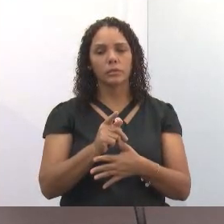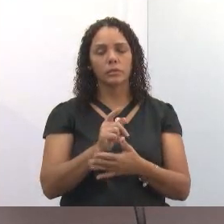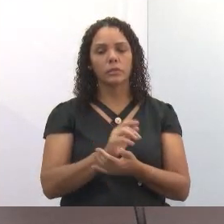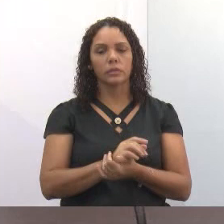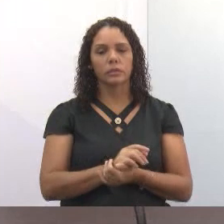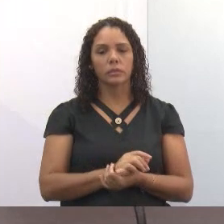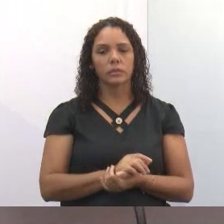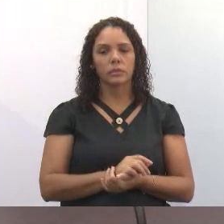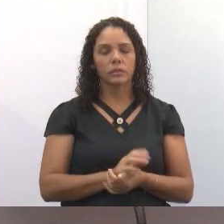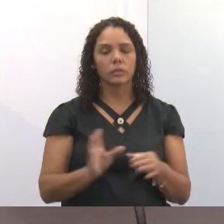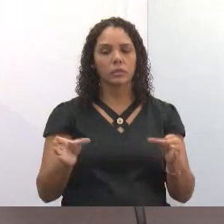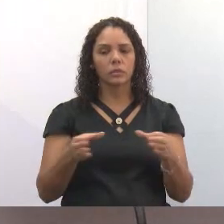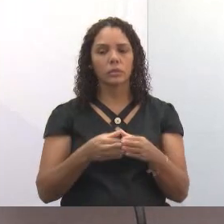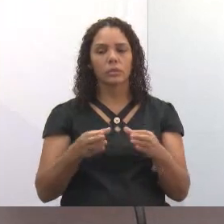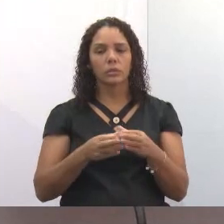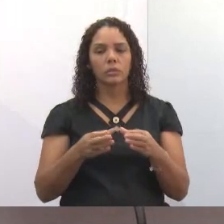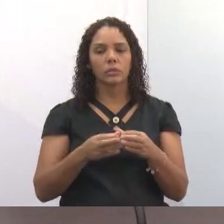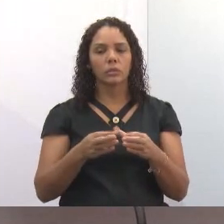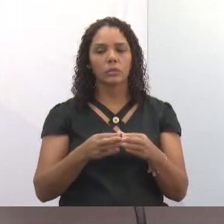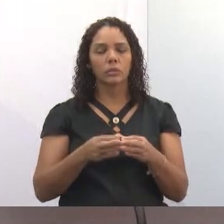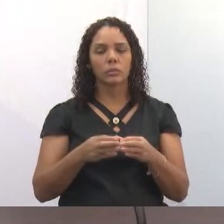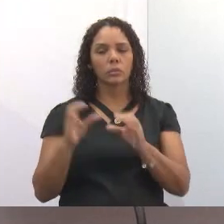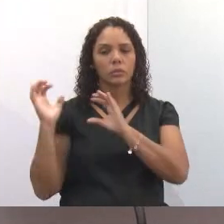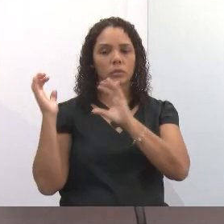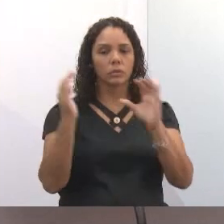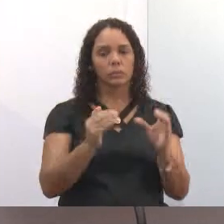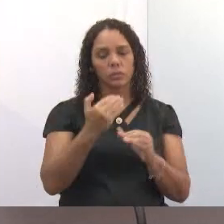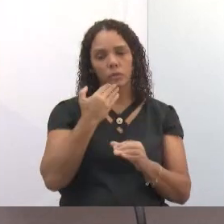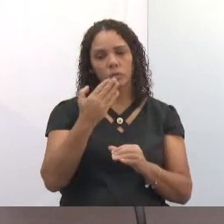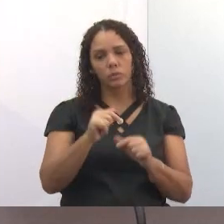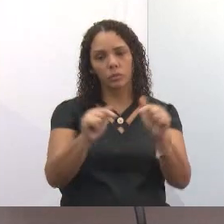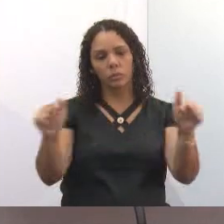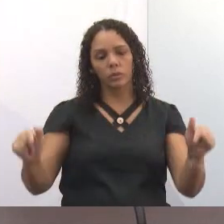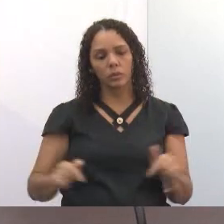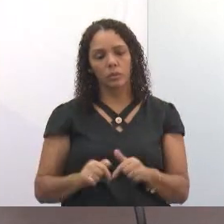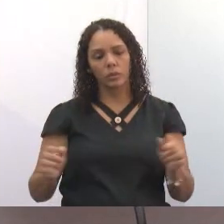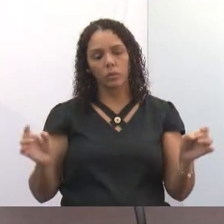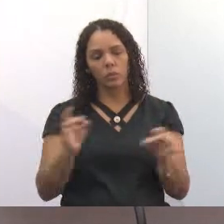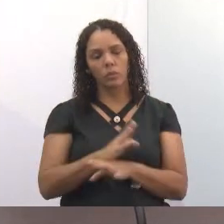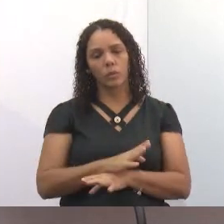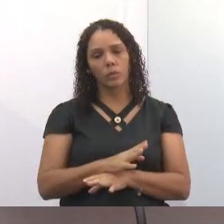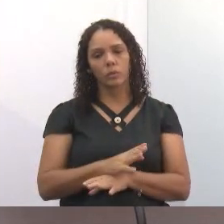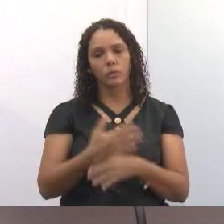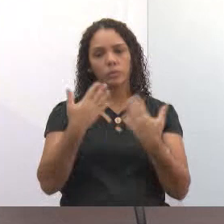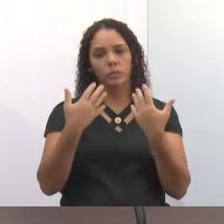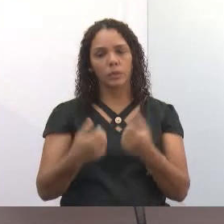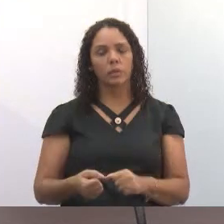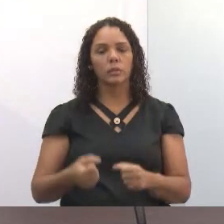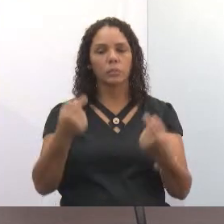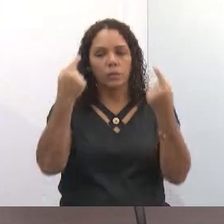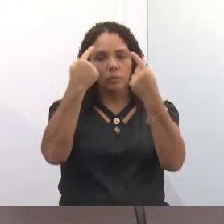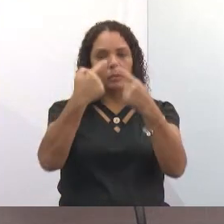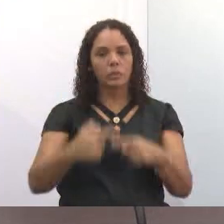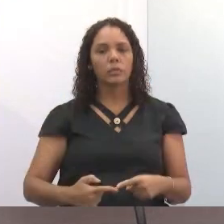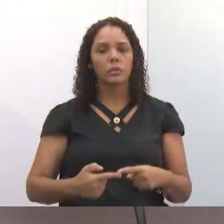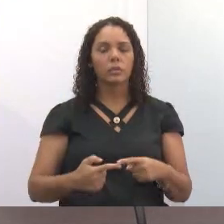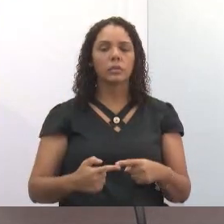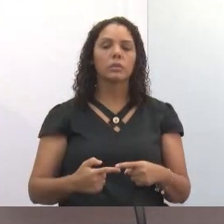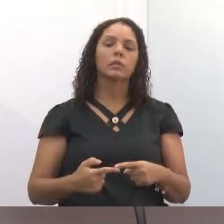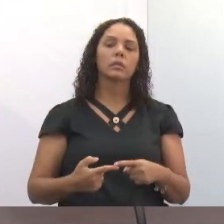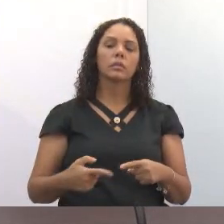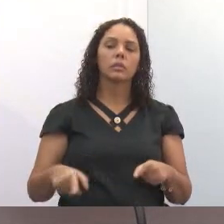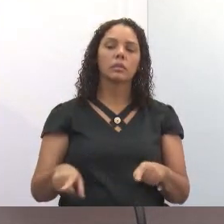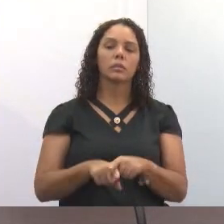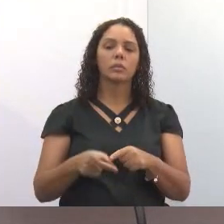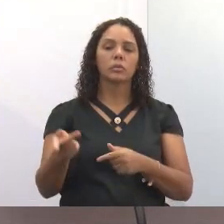Confederação Brasileira de Rugby, tornando o campo apto a receber partidas oficiais da seleção e até mesmo jogos de campeonatos